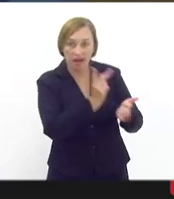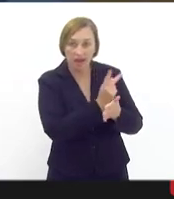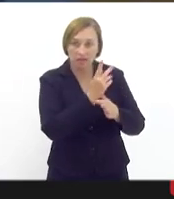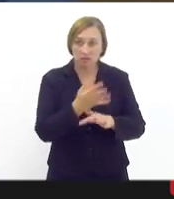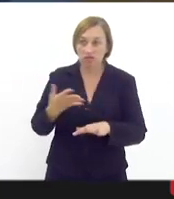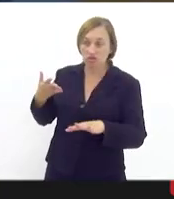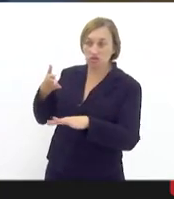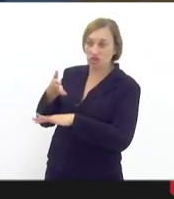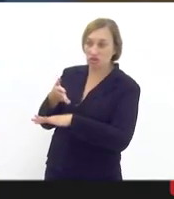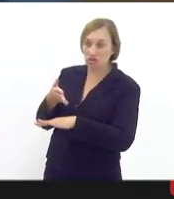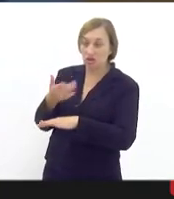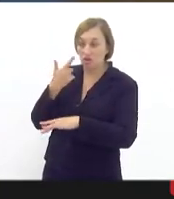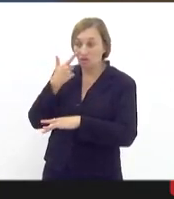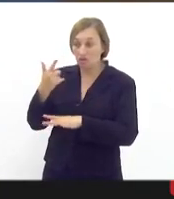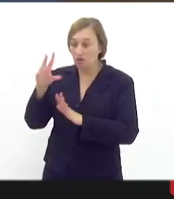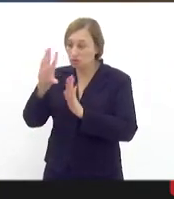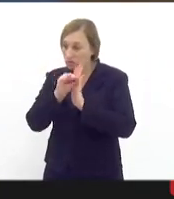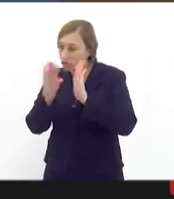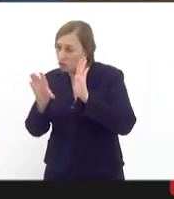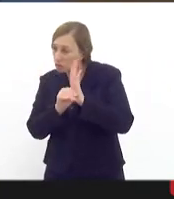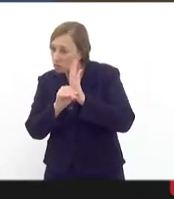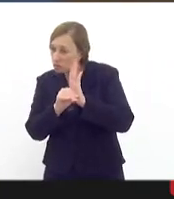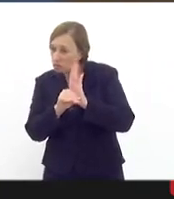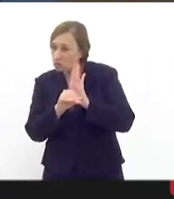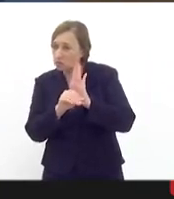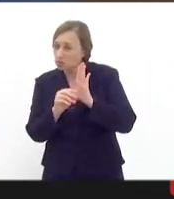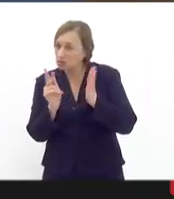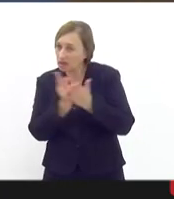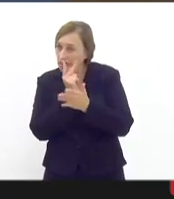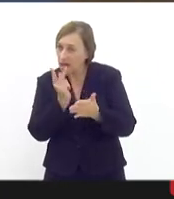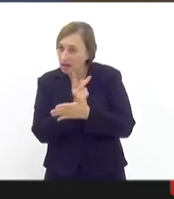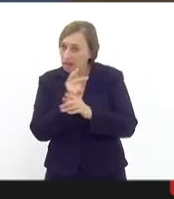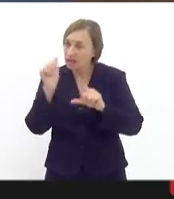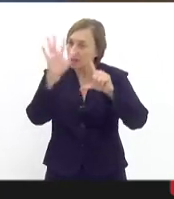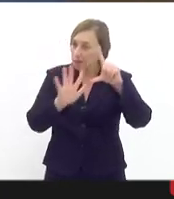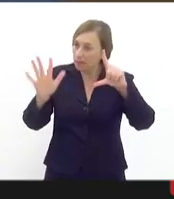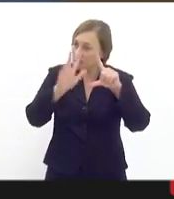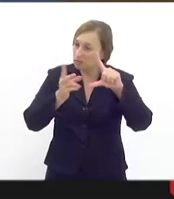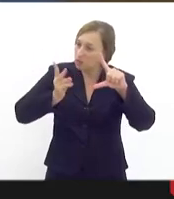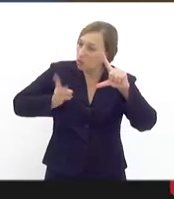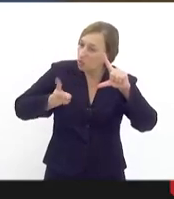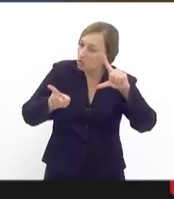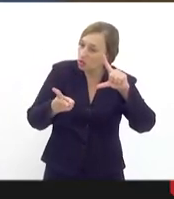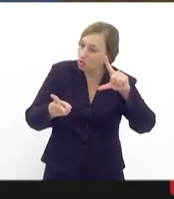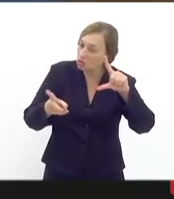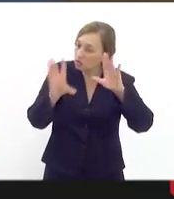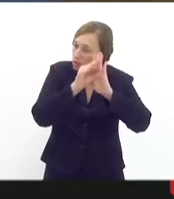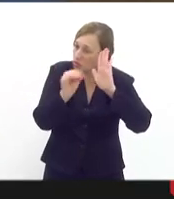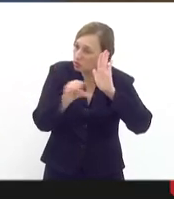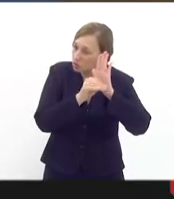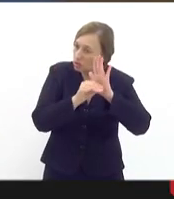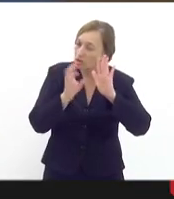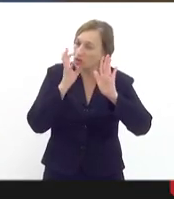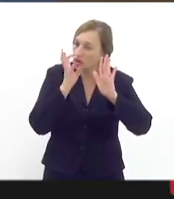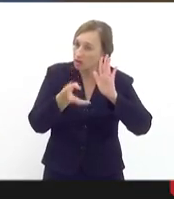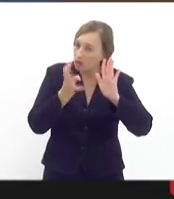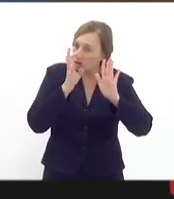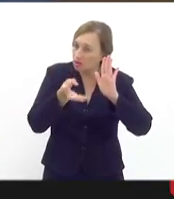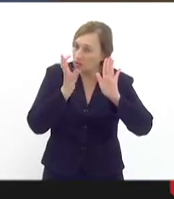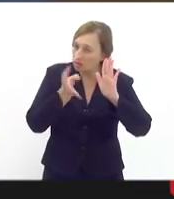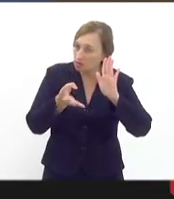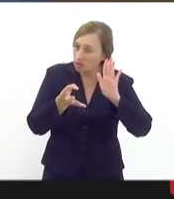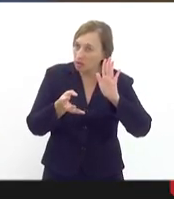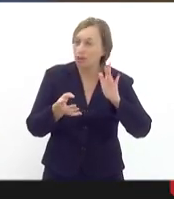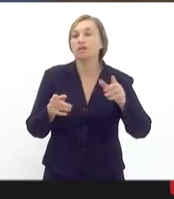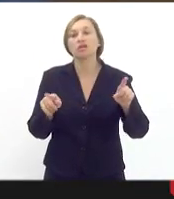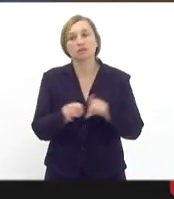checada a existência de conteúdos ilegais e se a plataforma mantém conteúdos ilegais denunciados, há que se